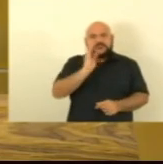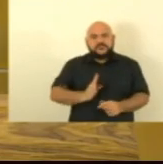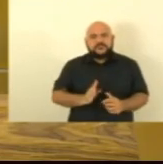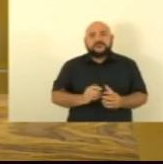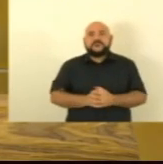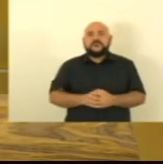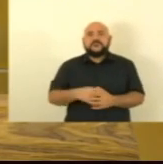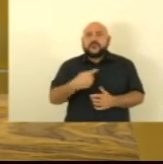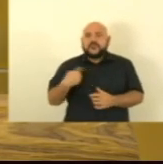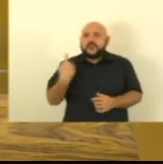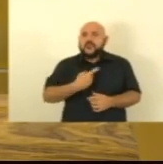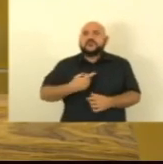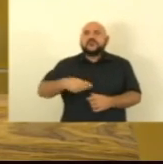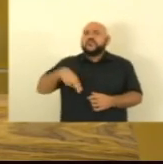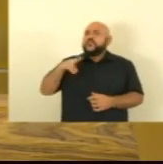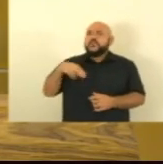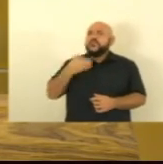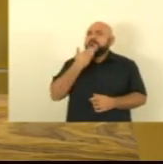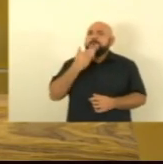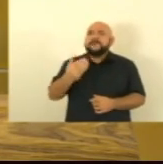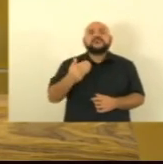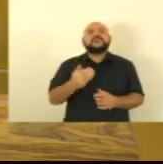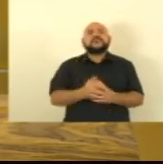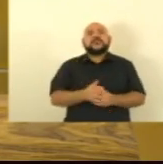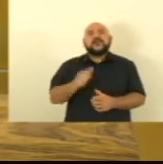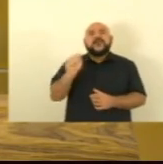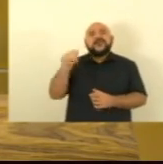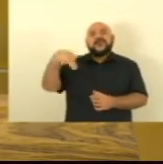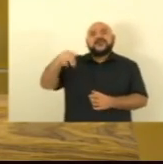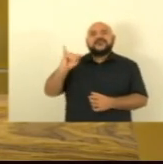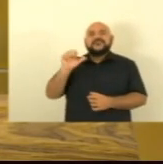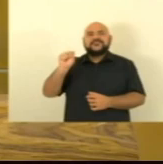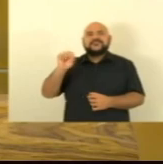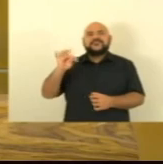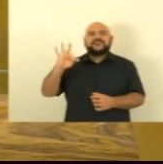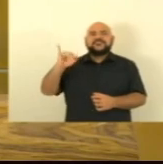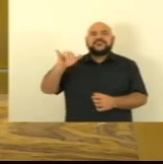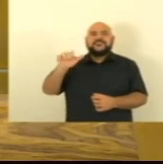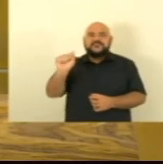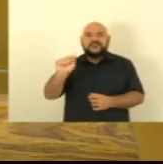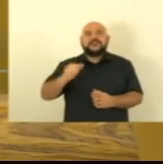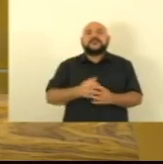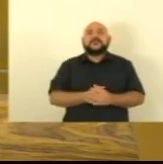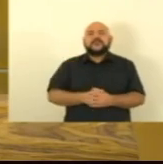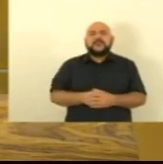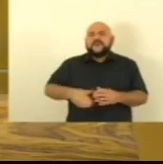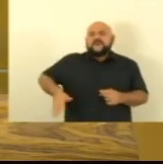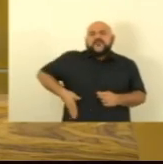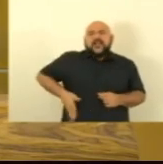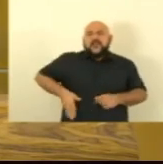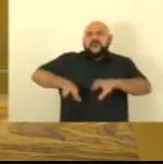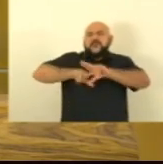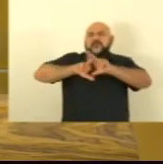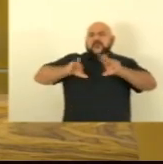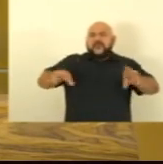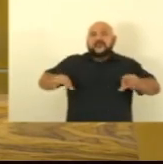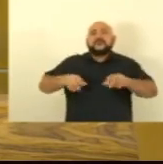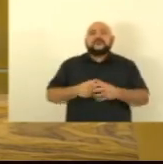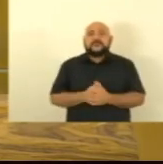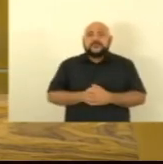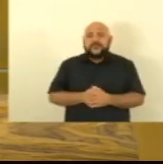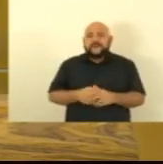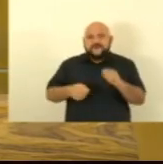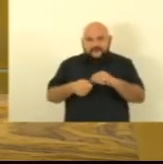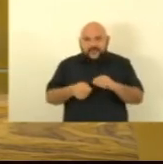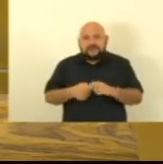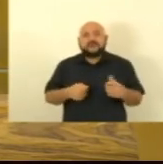anistia para ninguém. Invasor, depredador, vândalo, tem que pagar pelo que ele fez. Mas nós